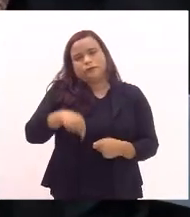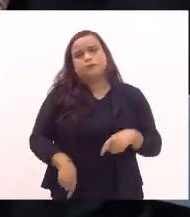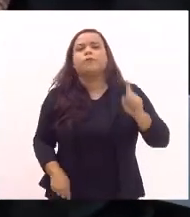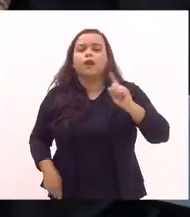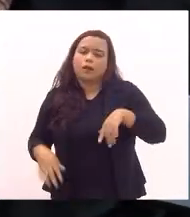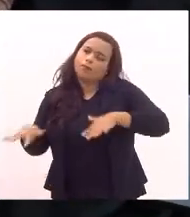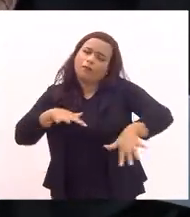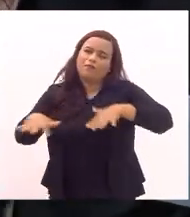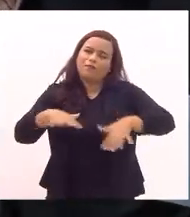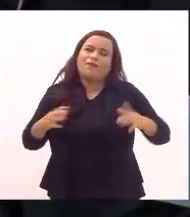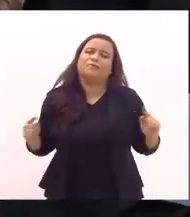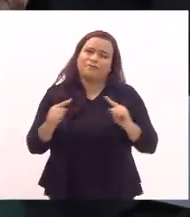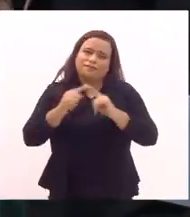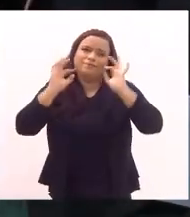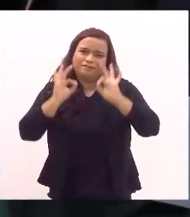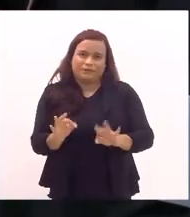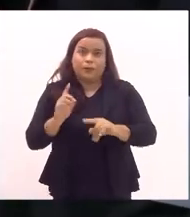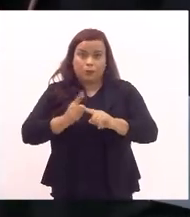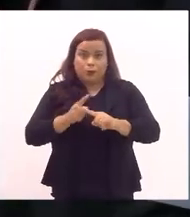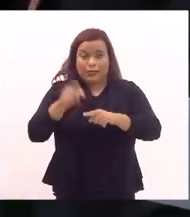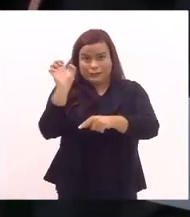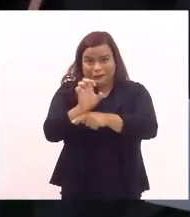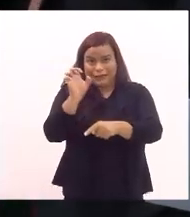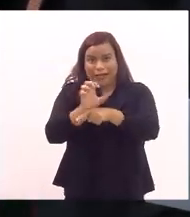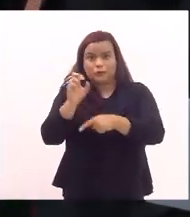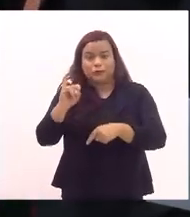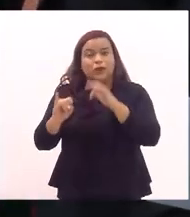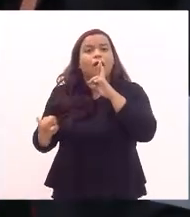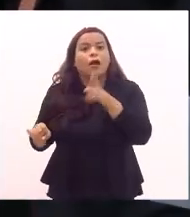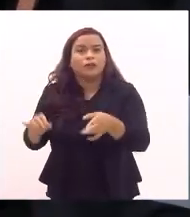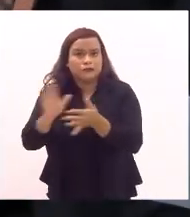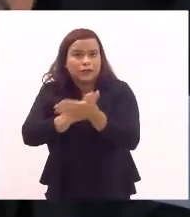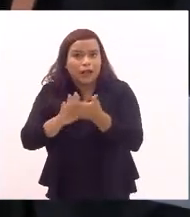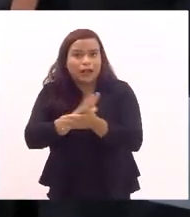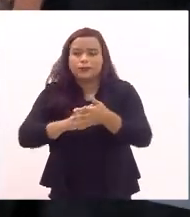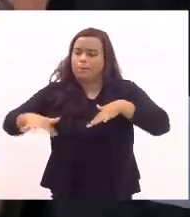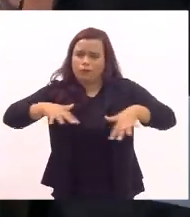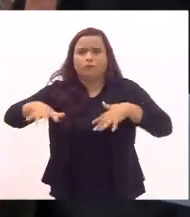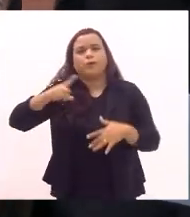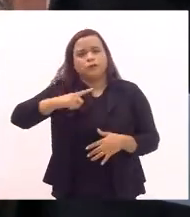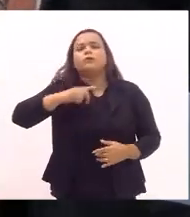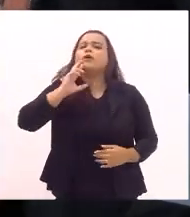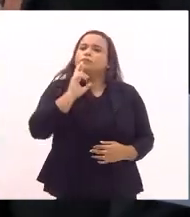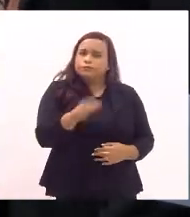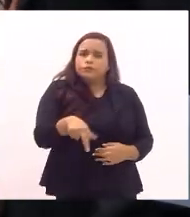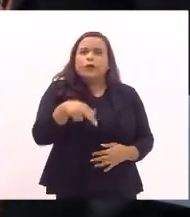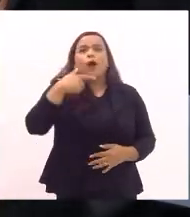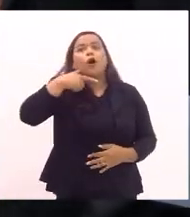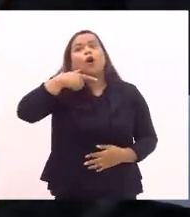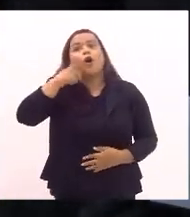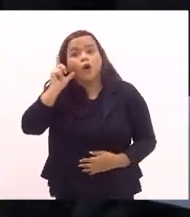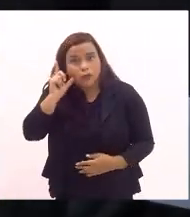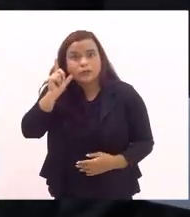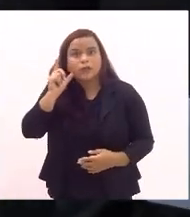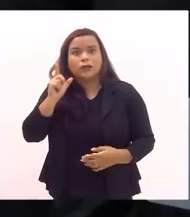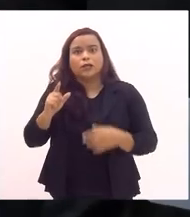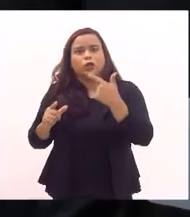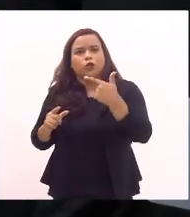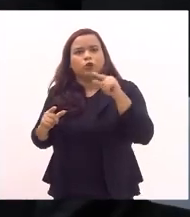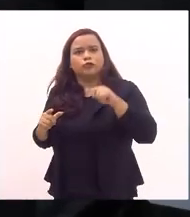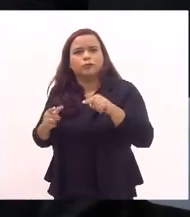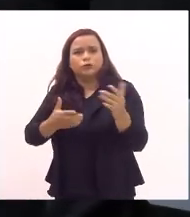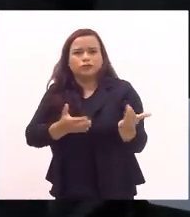resposta do movimento Porque se o estado não tiver resposta o movimento sempre tem ontem quase 2.000